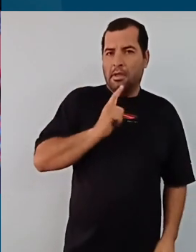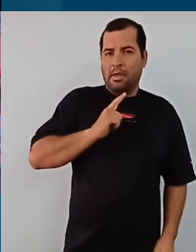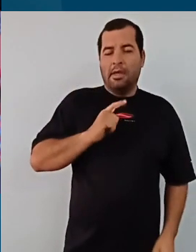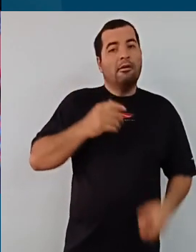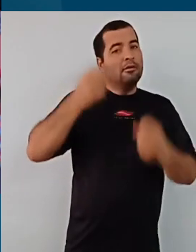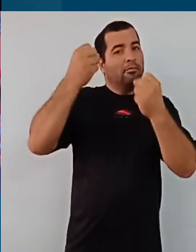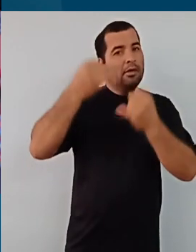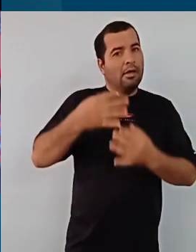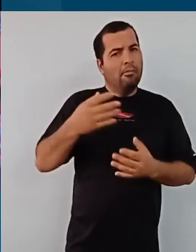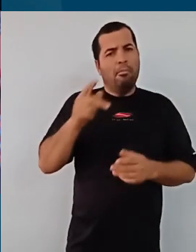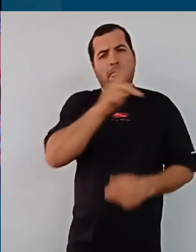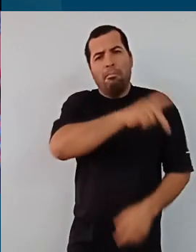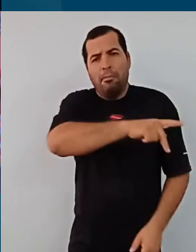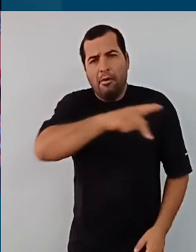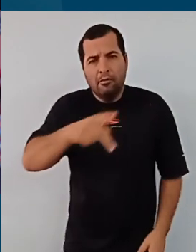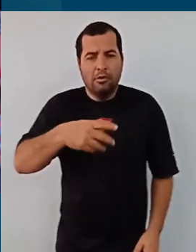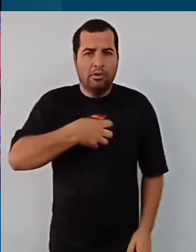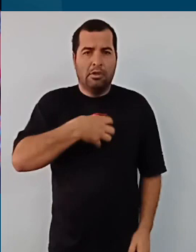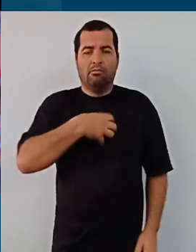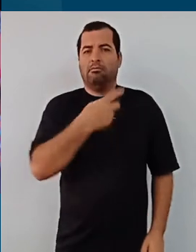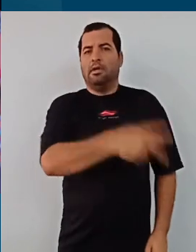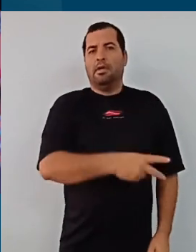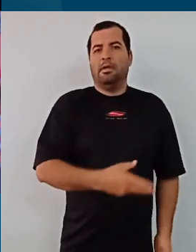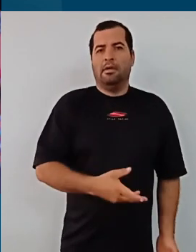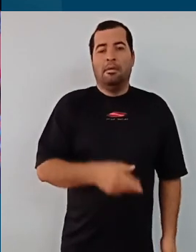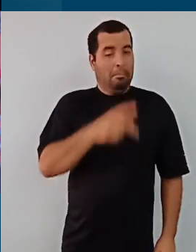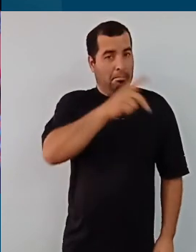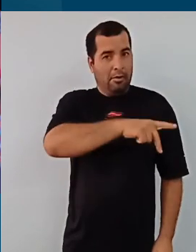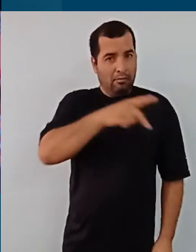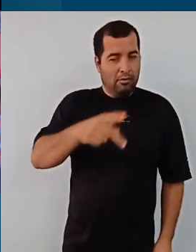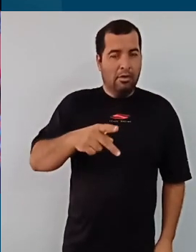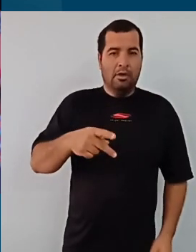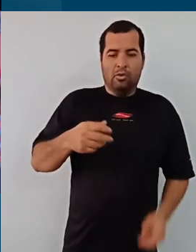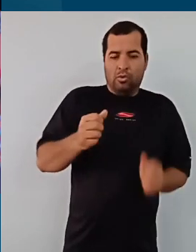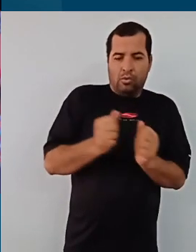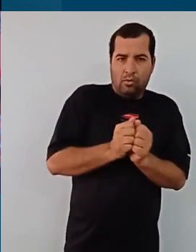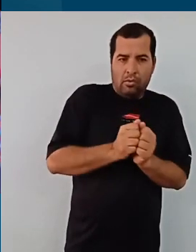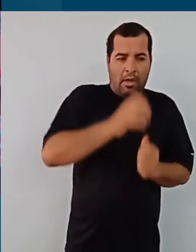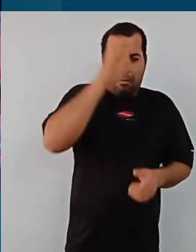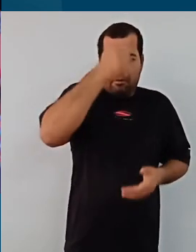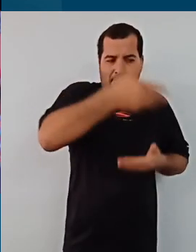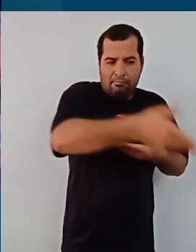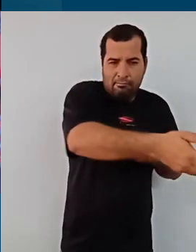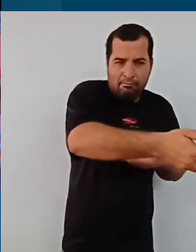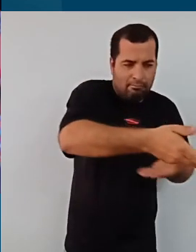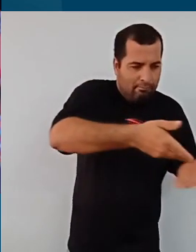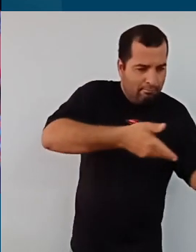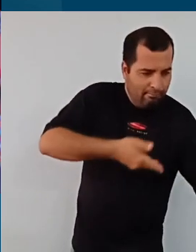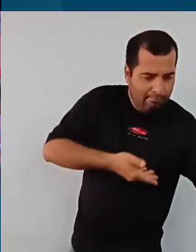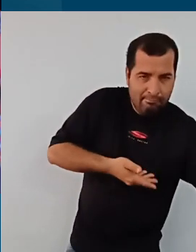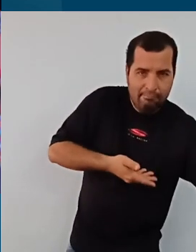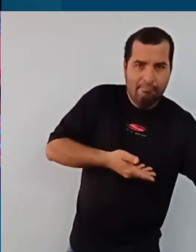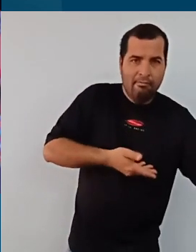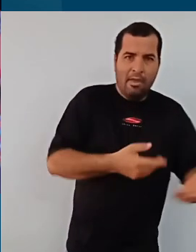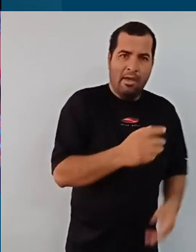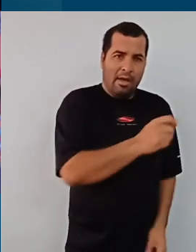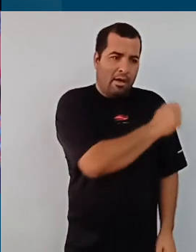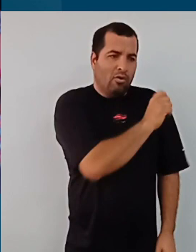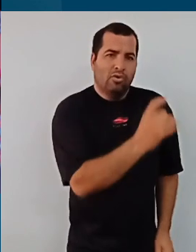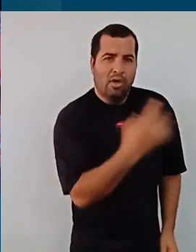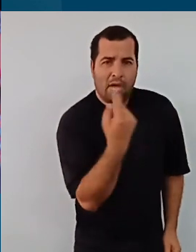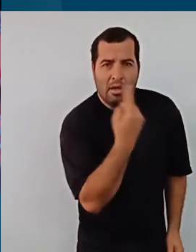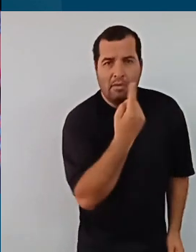do professor, né? Esse professor, ele é sempre um mediador dessa aprendizagem, né? Esse estudante não está sozinho,